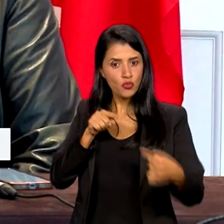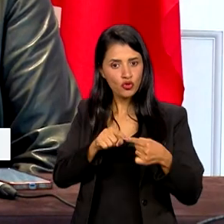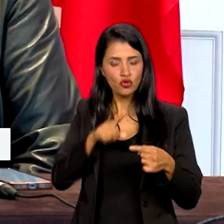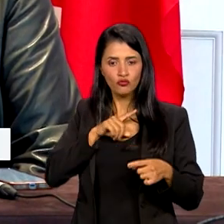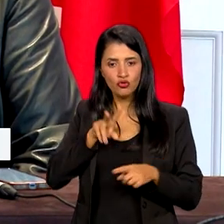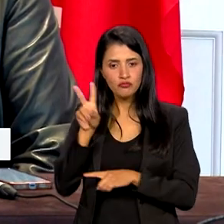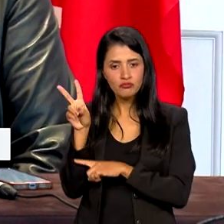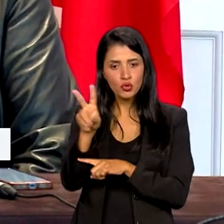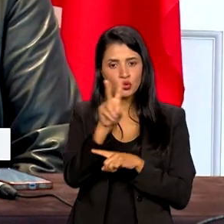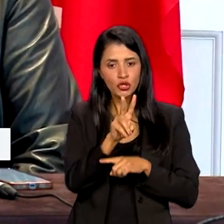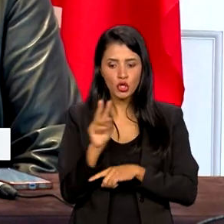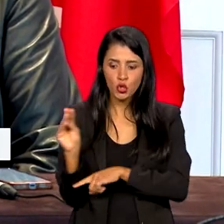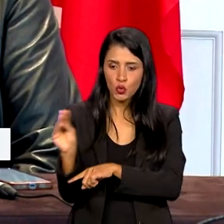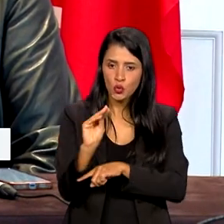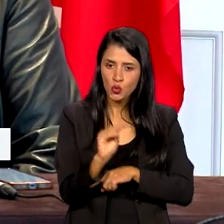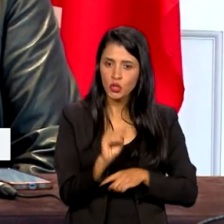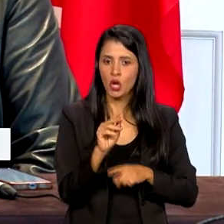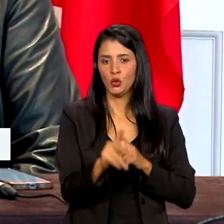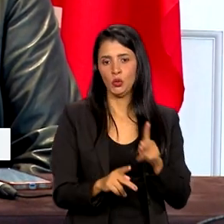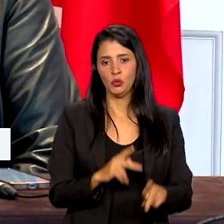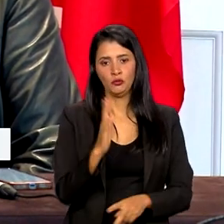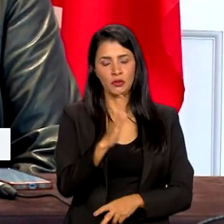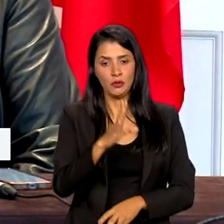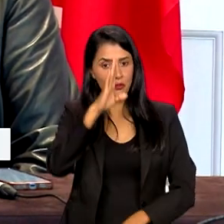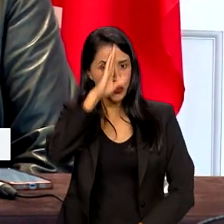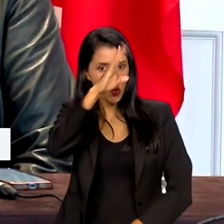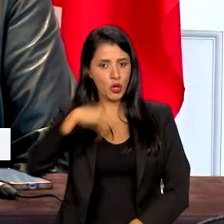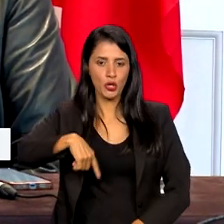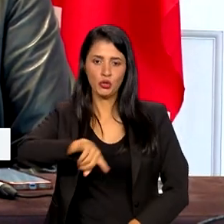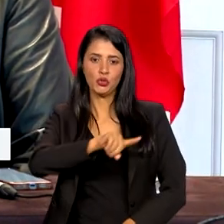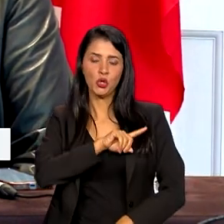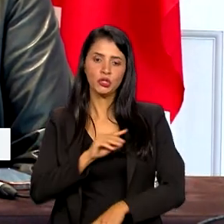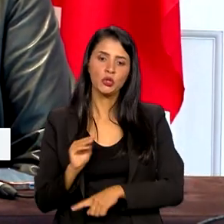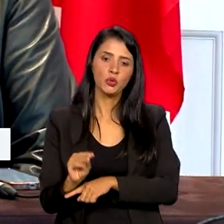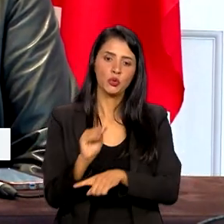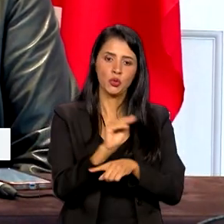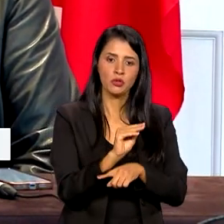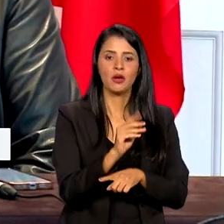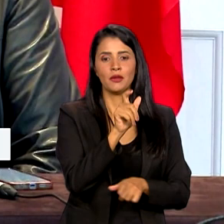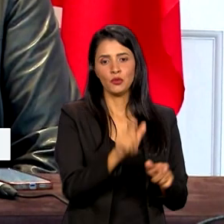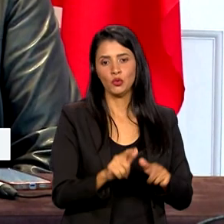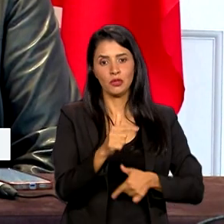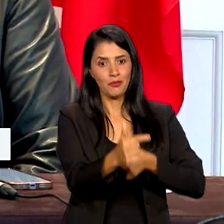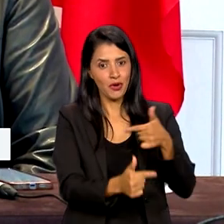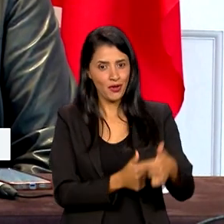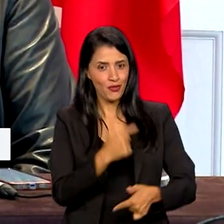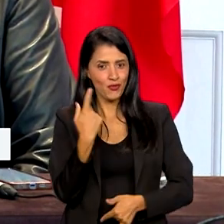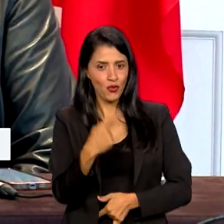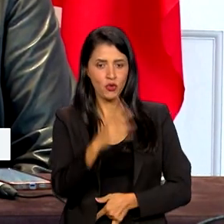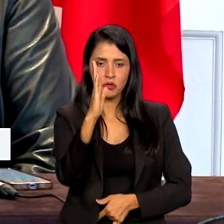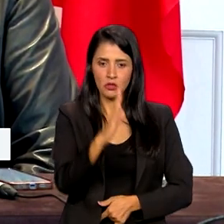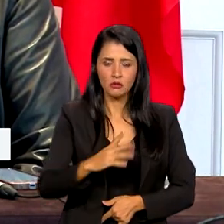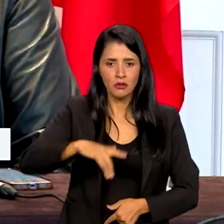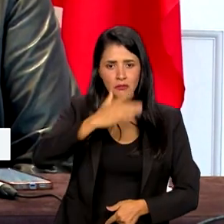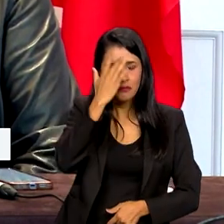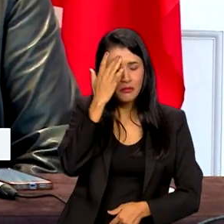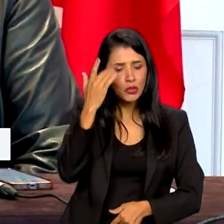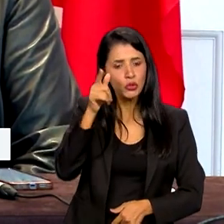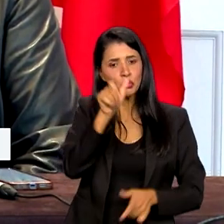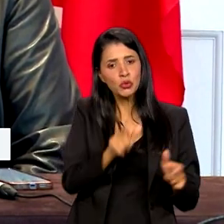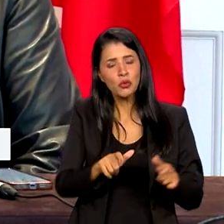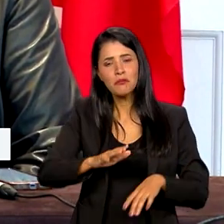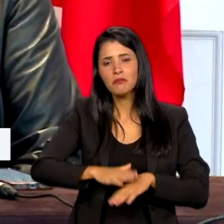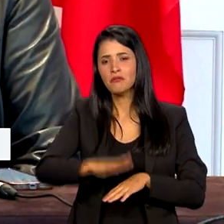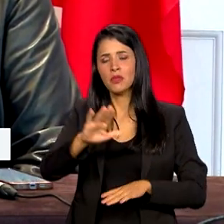povo brasileiro. O povo brasileiro é a nossa prioridade, os trabalhadores e as trabalhadoras do Brasil, as pessoas que mais sofrem, que mais